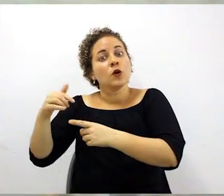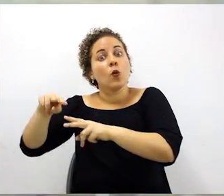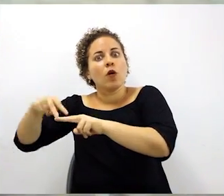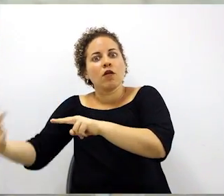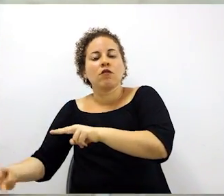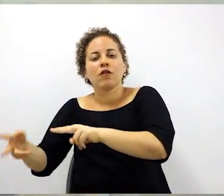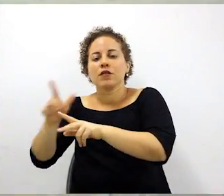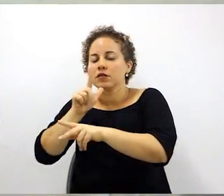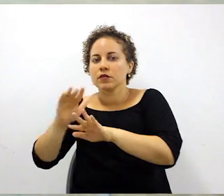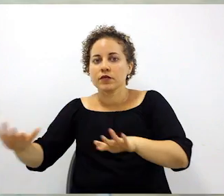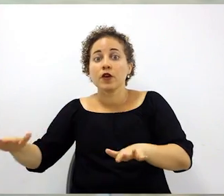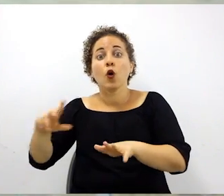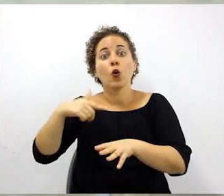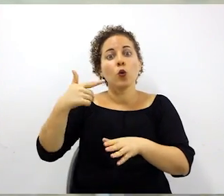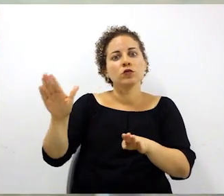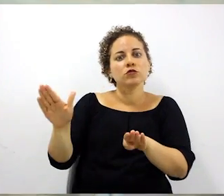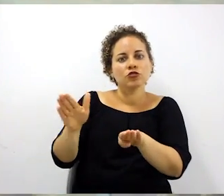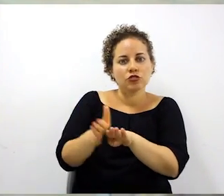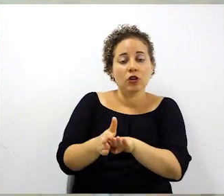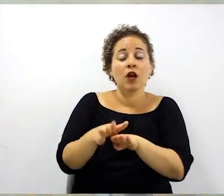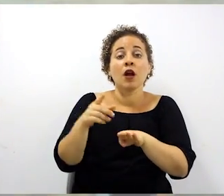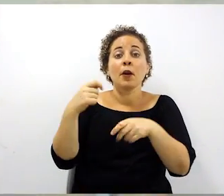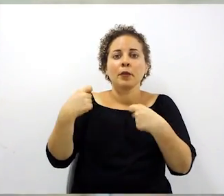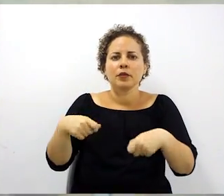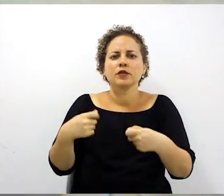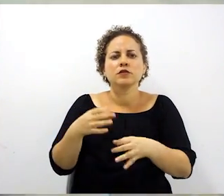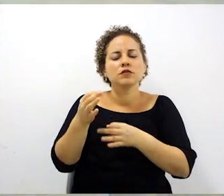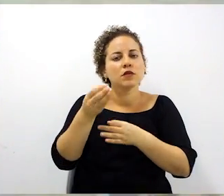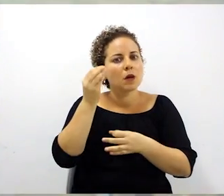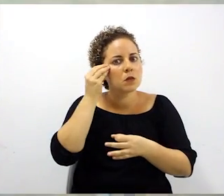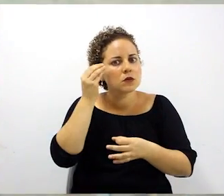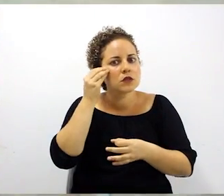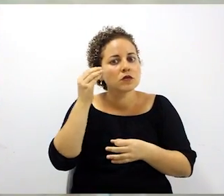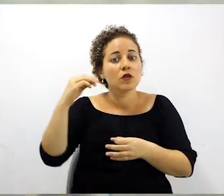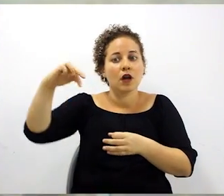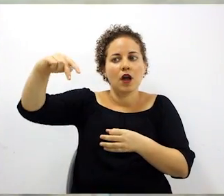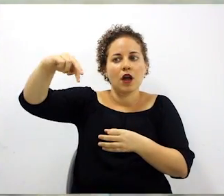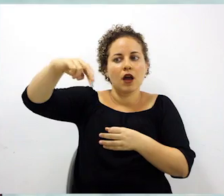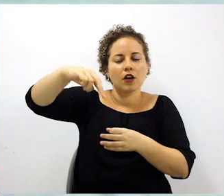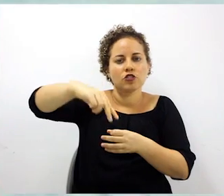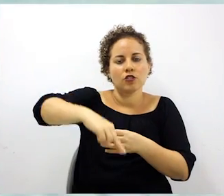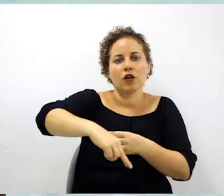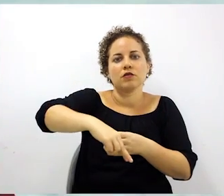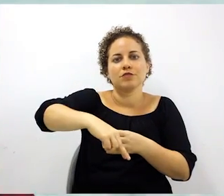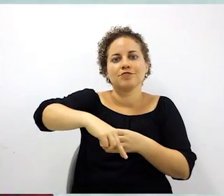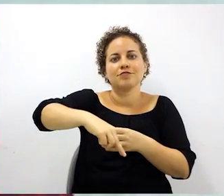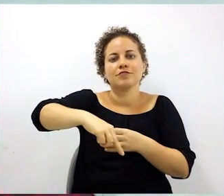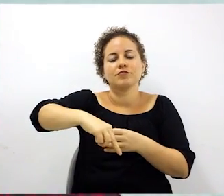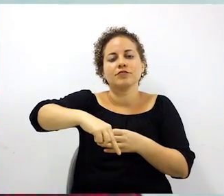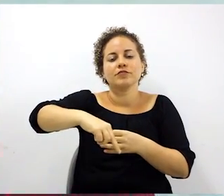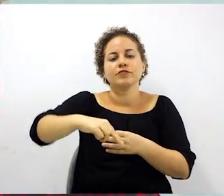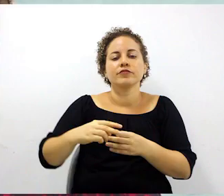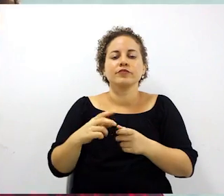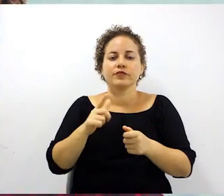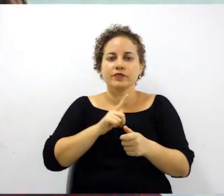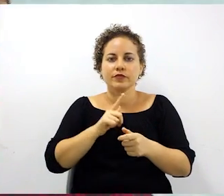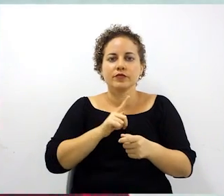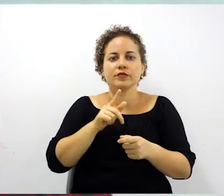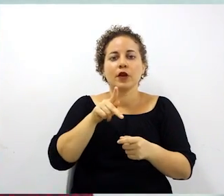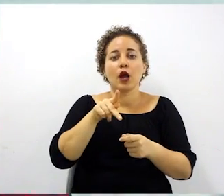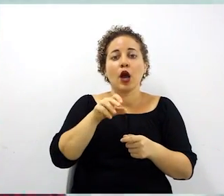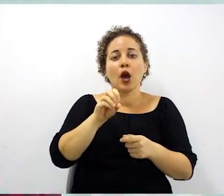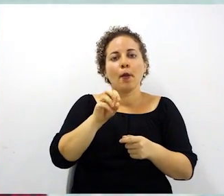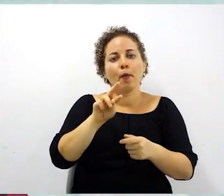outra observação a ser feita. É preciso verificar a escada de portaló. Quando falamos de escada de